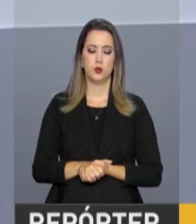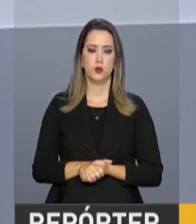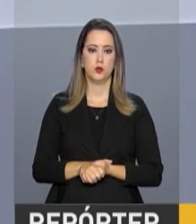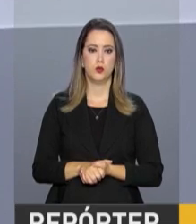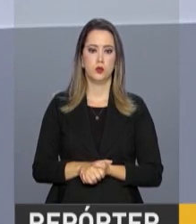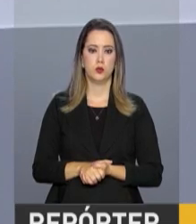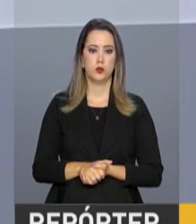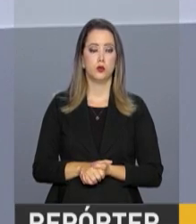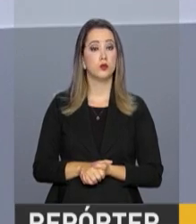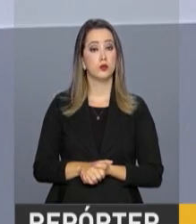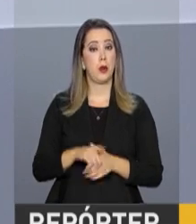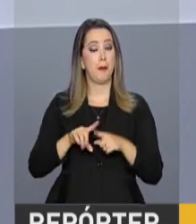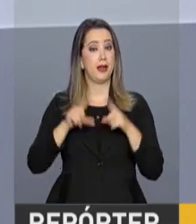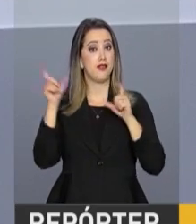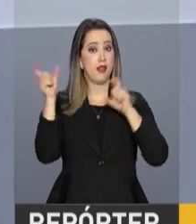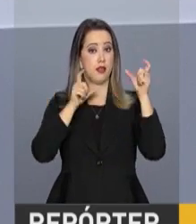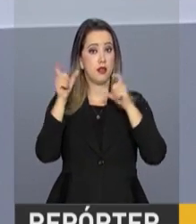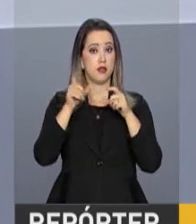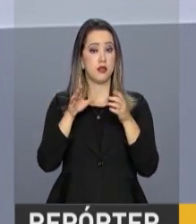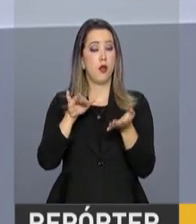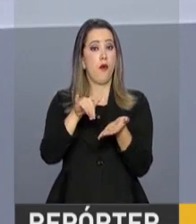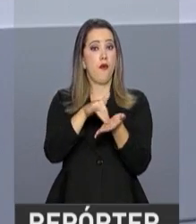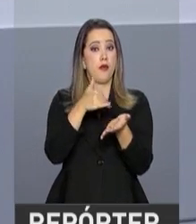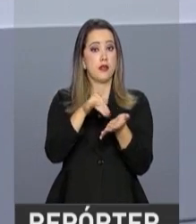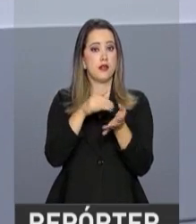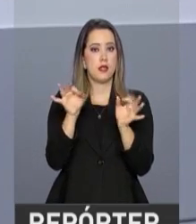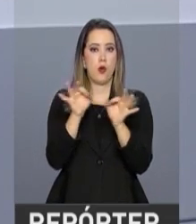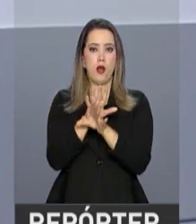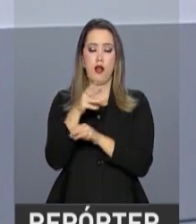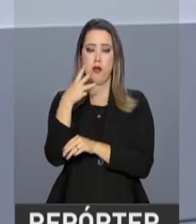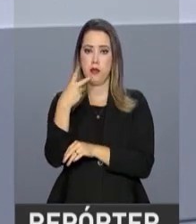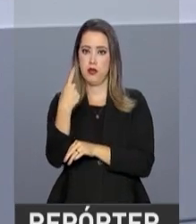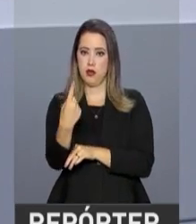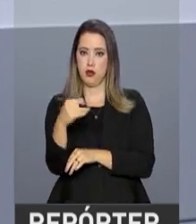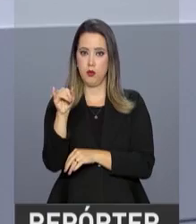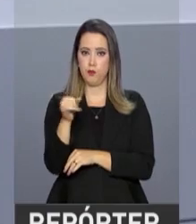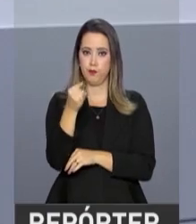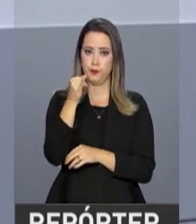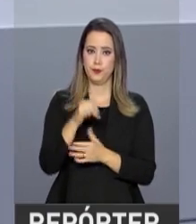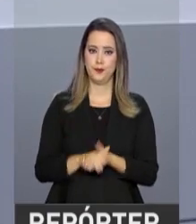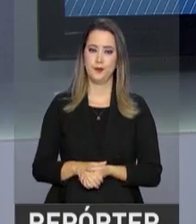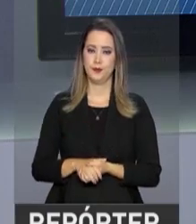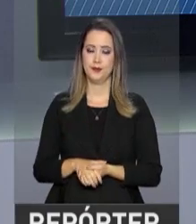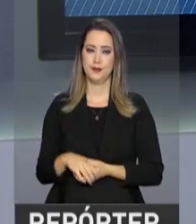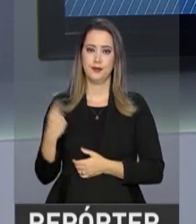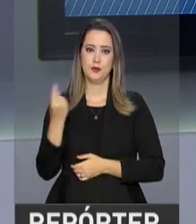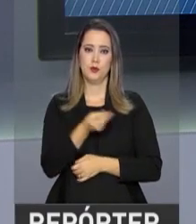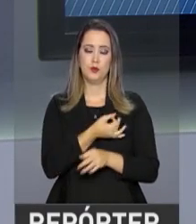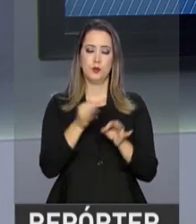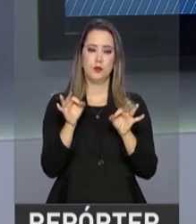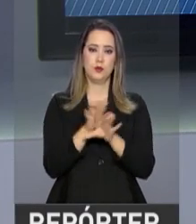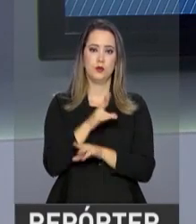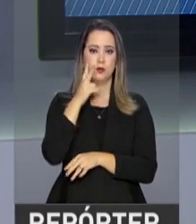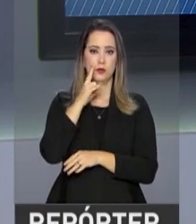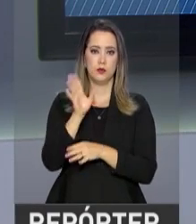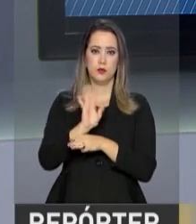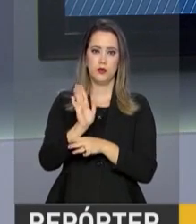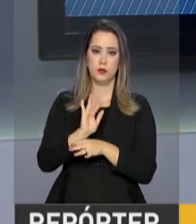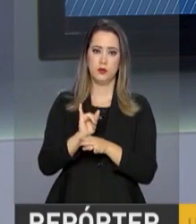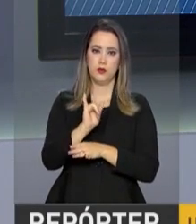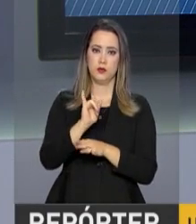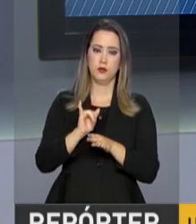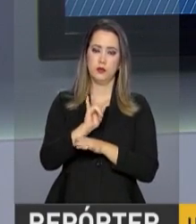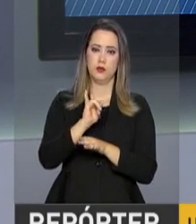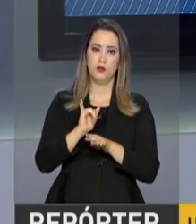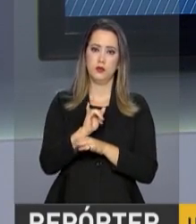www.cesp.com.br mas atenção o prazo para as inscrições termina no próximo dia 31 e nós ficamos por aqui você pode rever